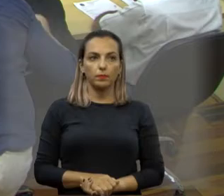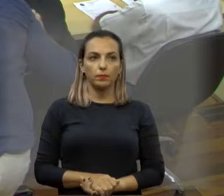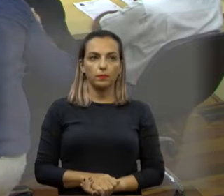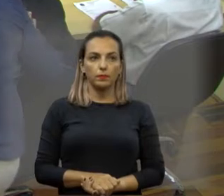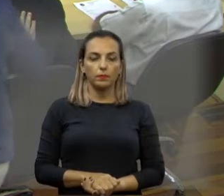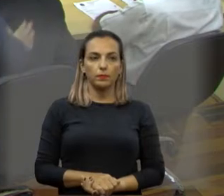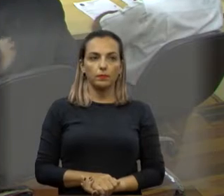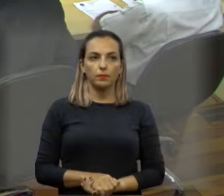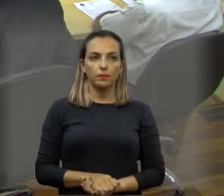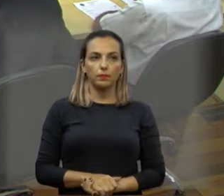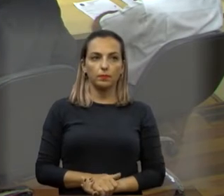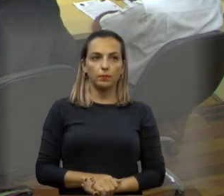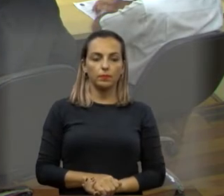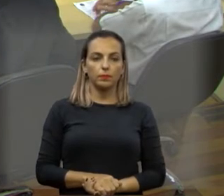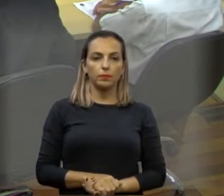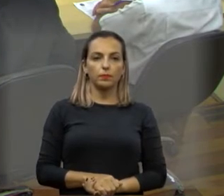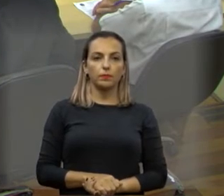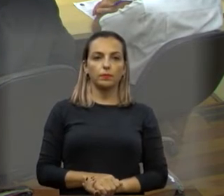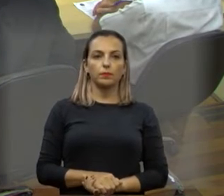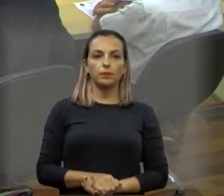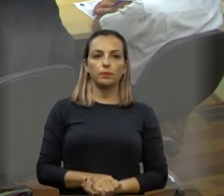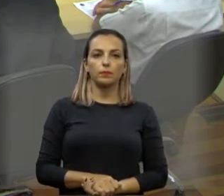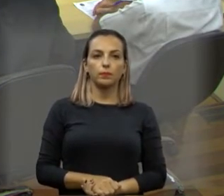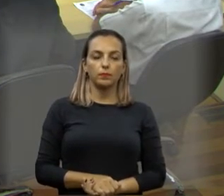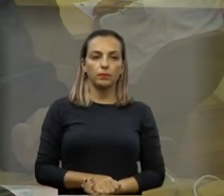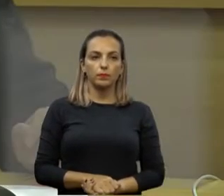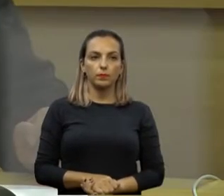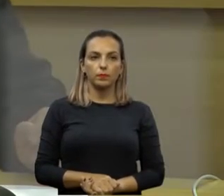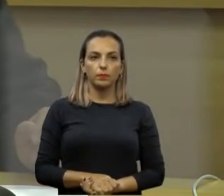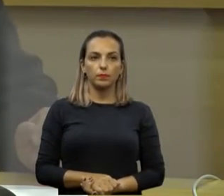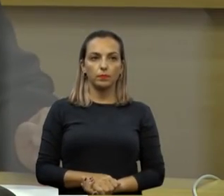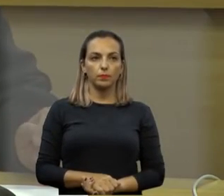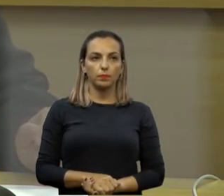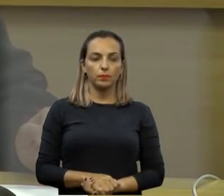Bom dia E aí